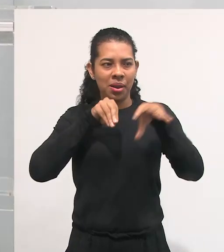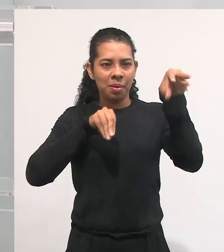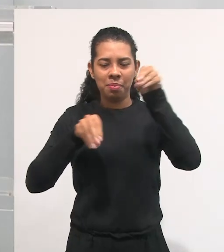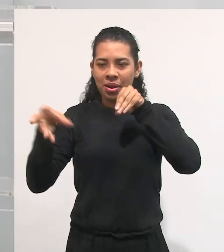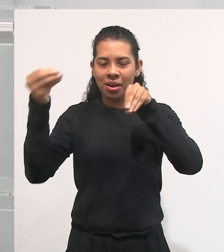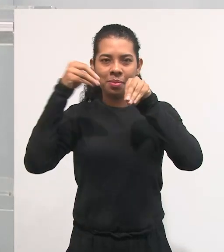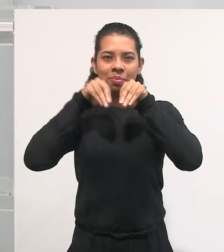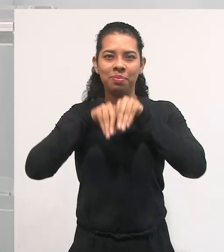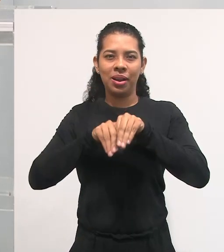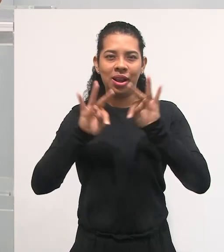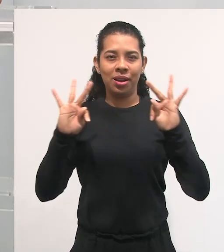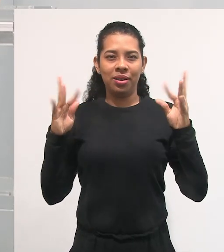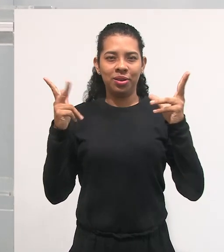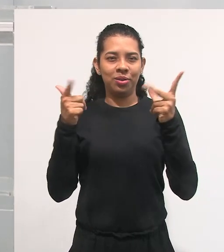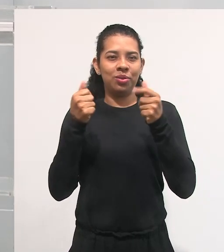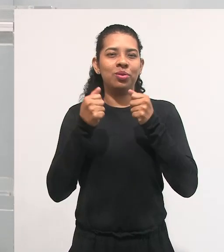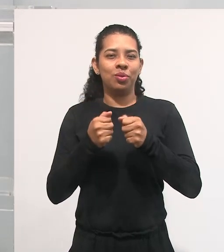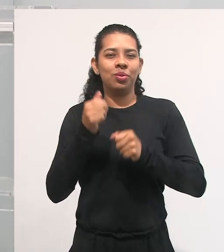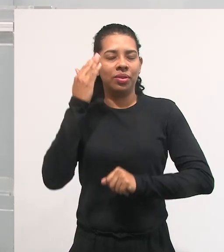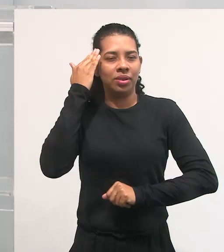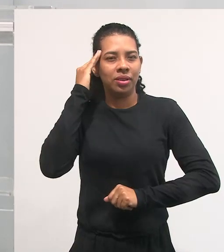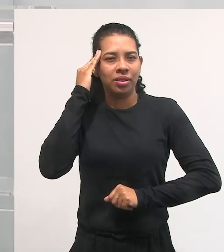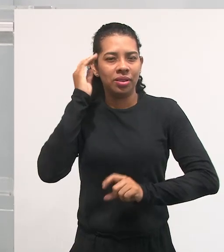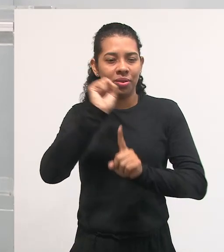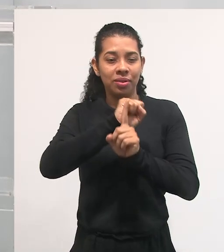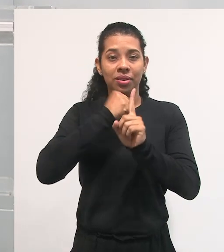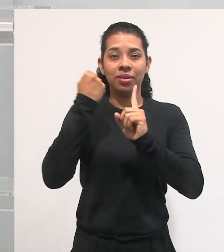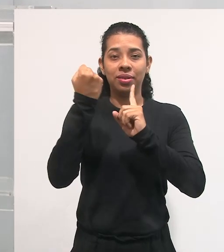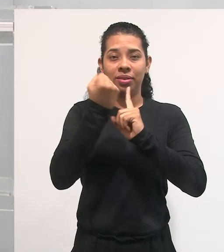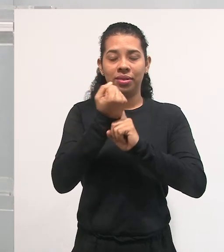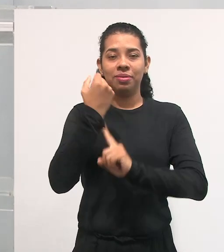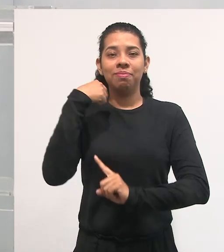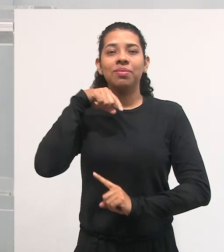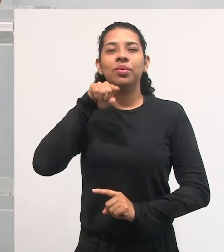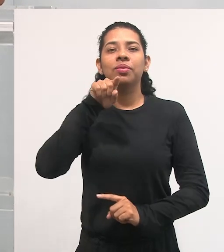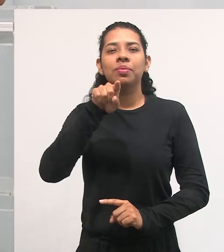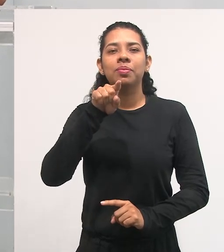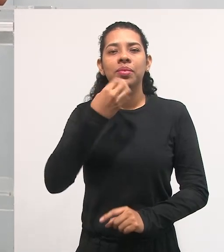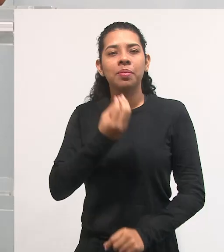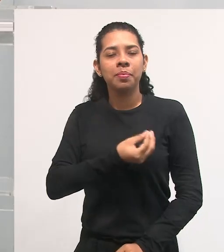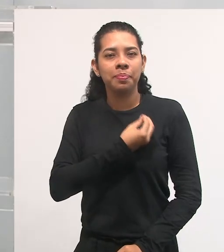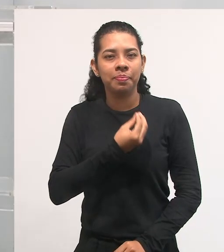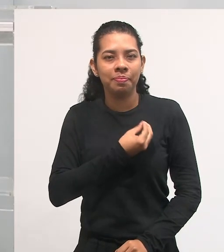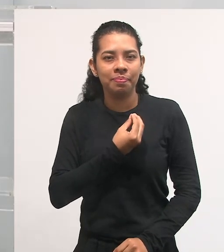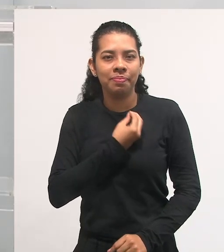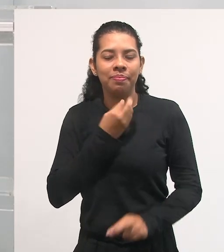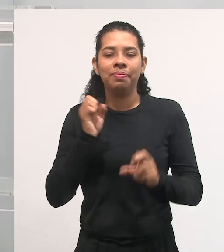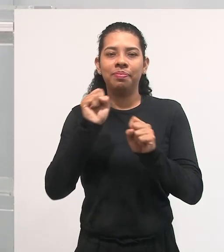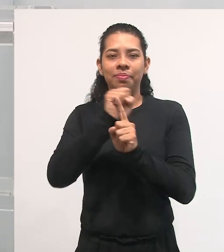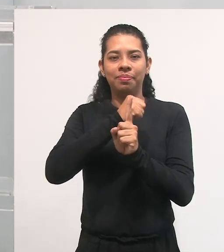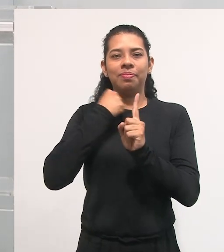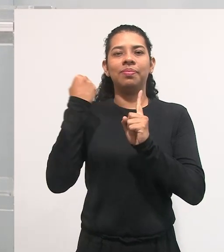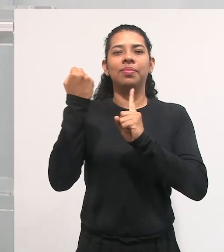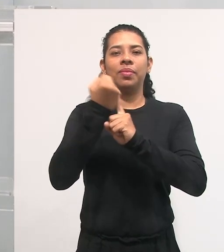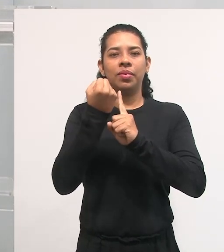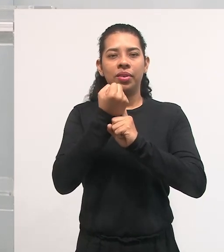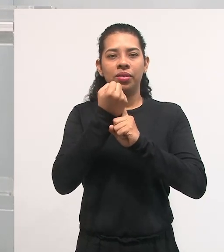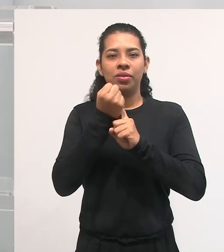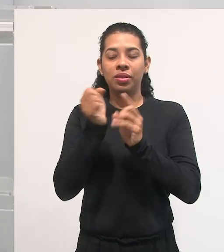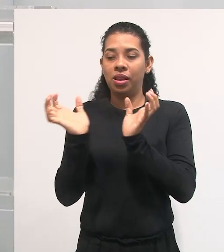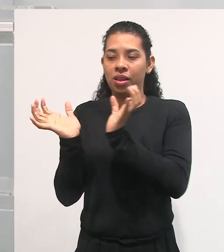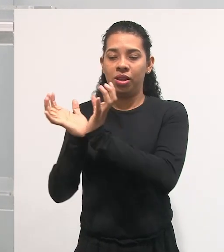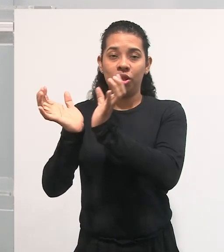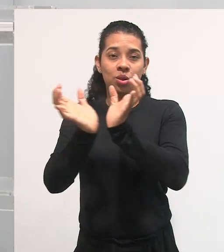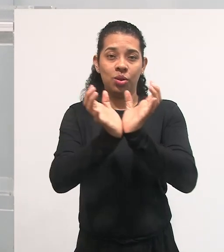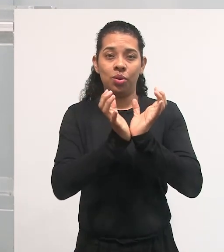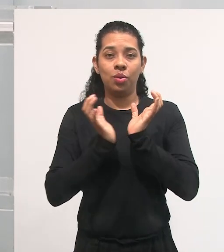esses conhecimentos porque são conhecimentos que a sociedade entende que são necessários para que você viva Nesse contexto